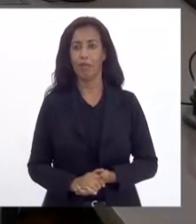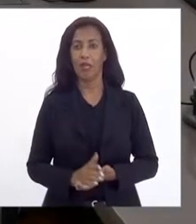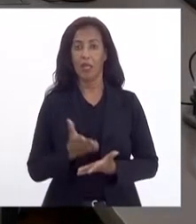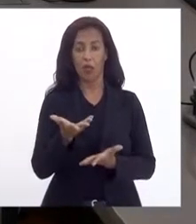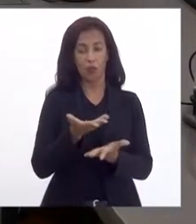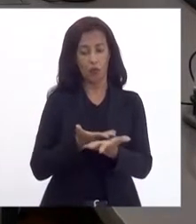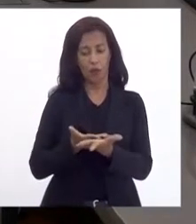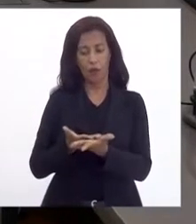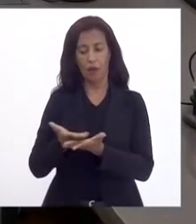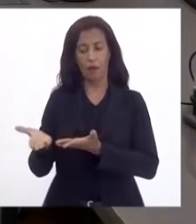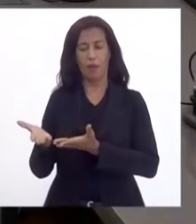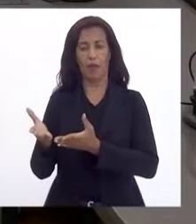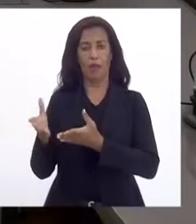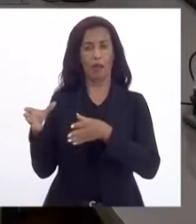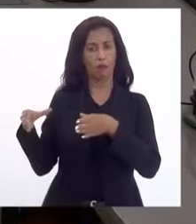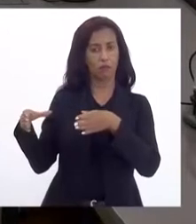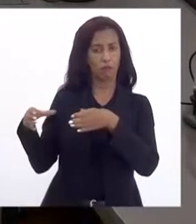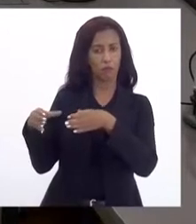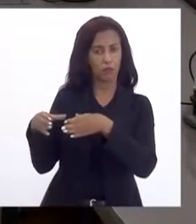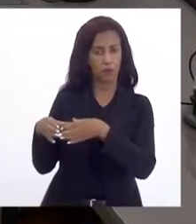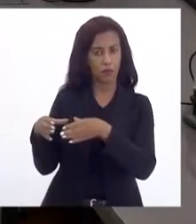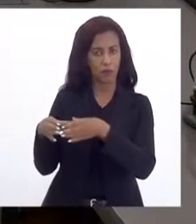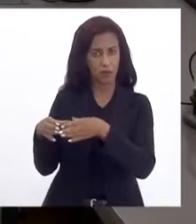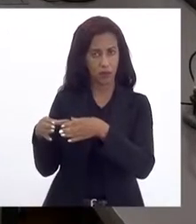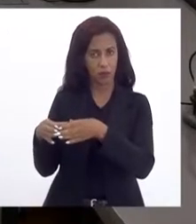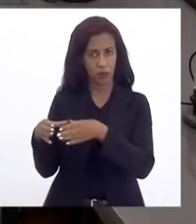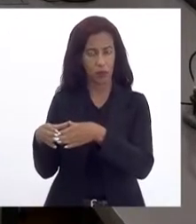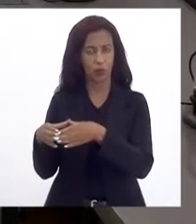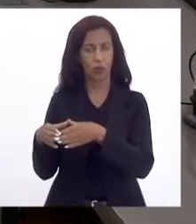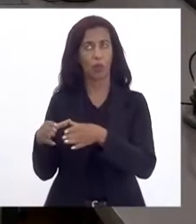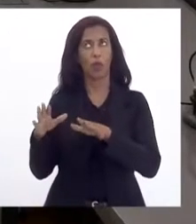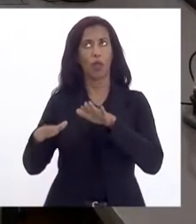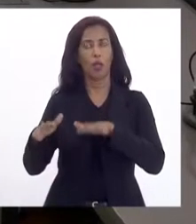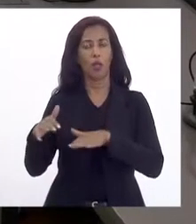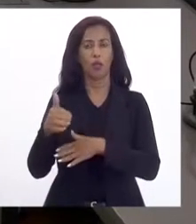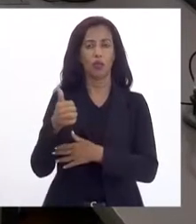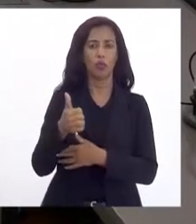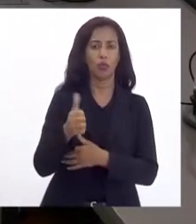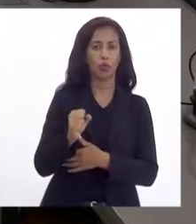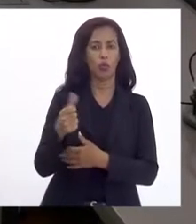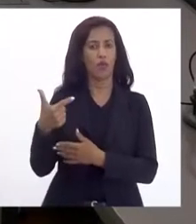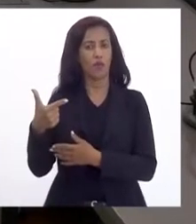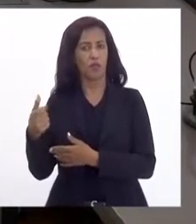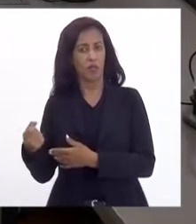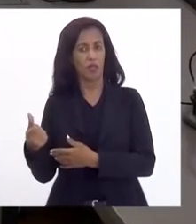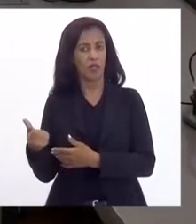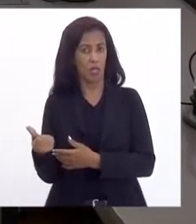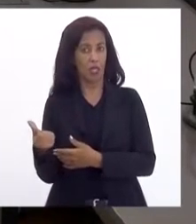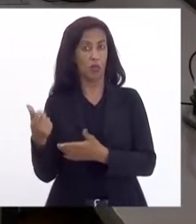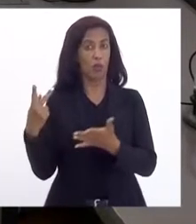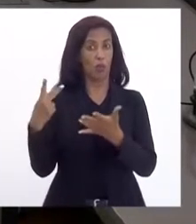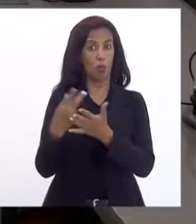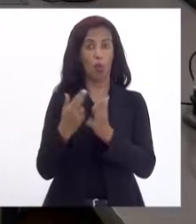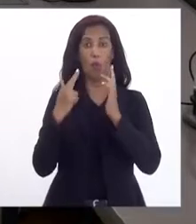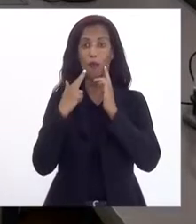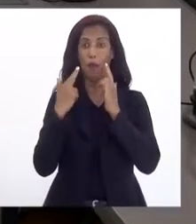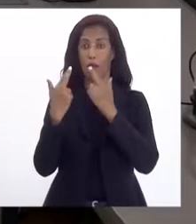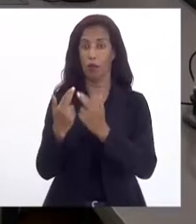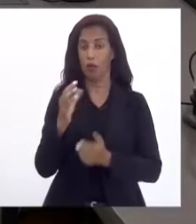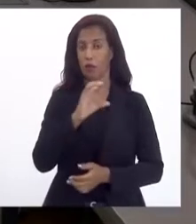comissões a proposta entre o dia 22 e 26, para que tenhamos uma reunião da CCJ para